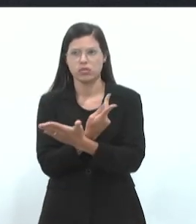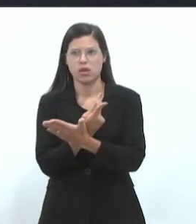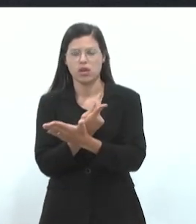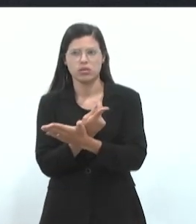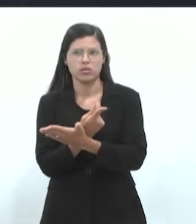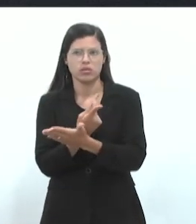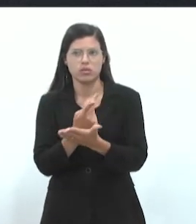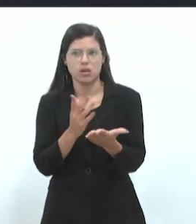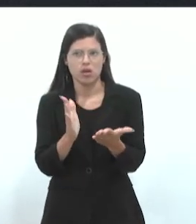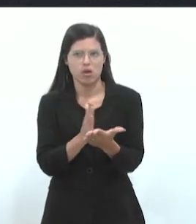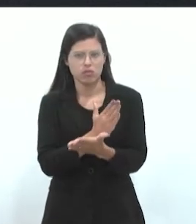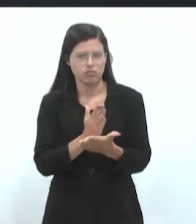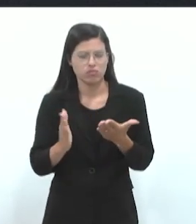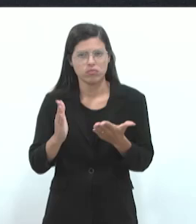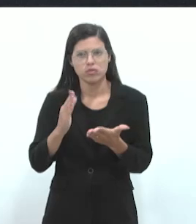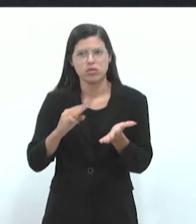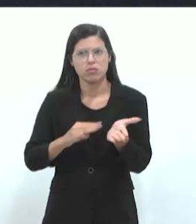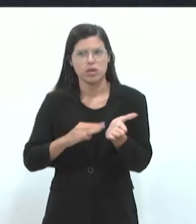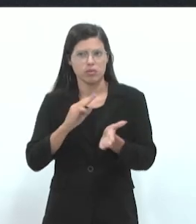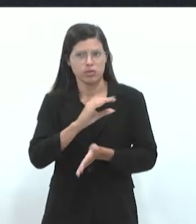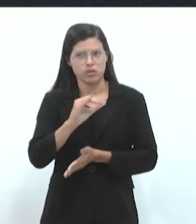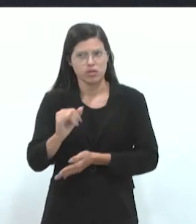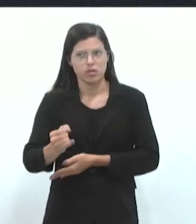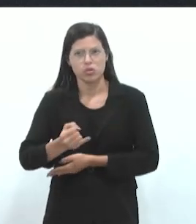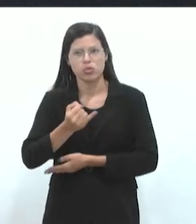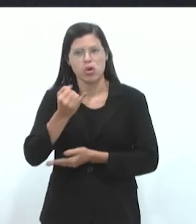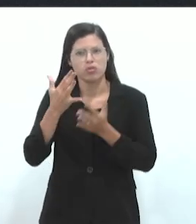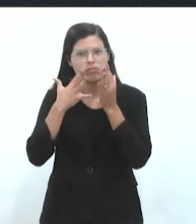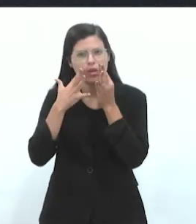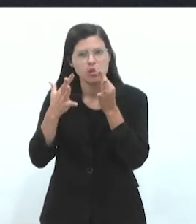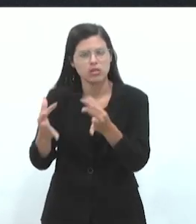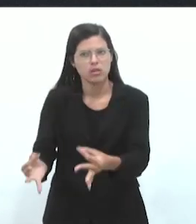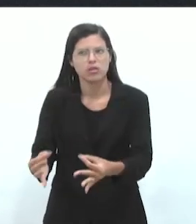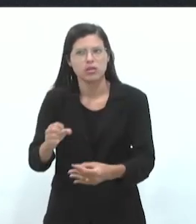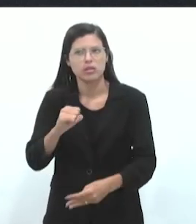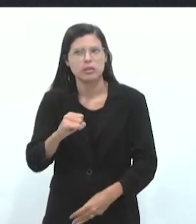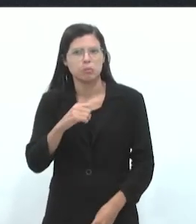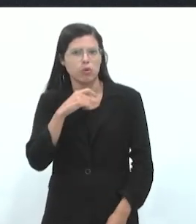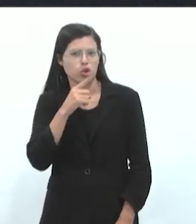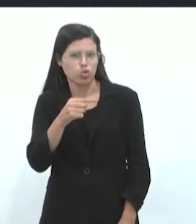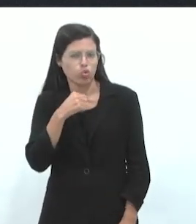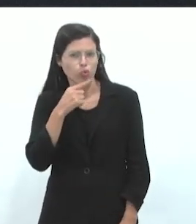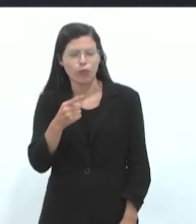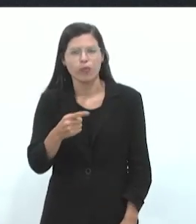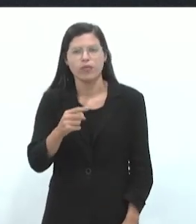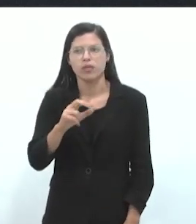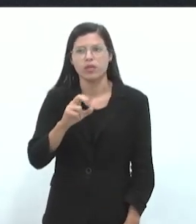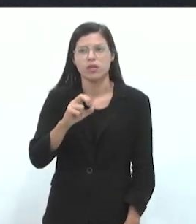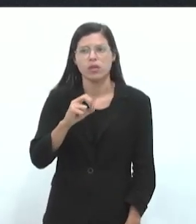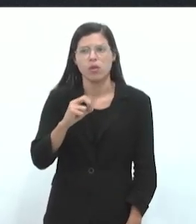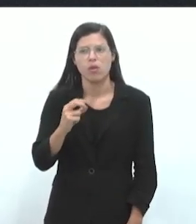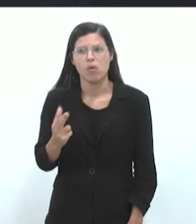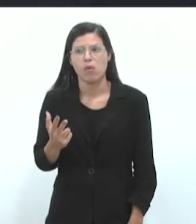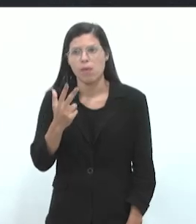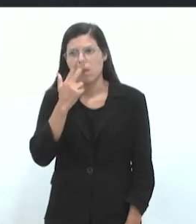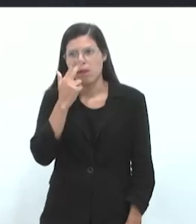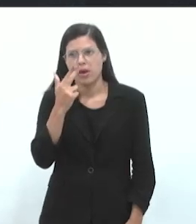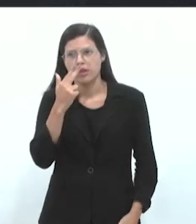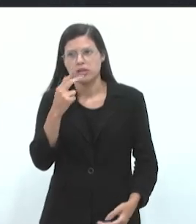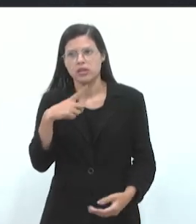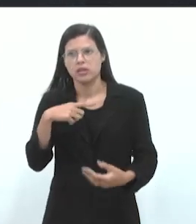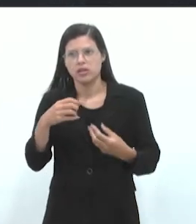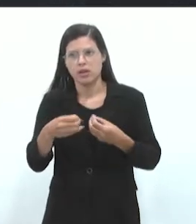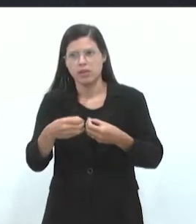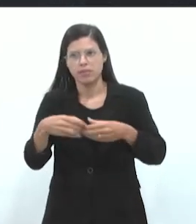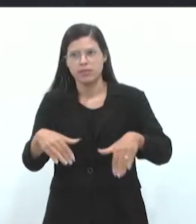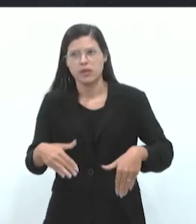da CCJ que estão ali ficam atentos e, quando há uma dúvida gritante ou quando há uma suspeita de ter uma prejudicabilidade,